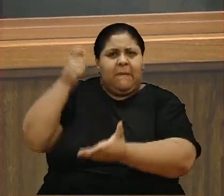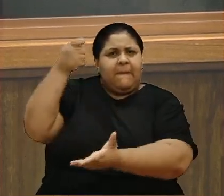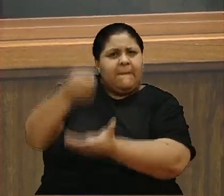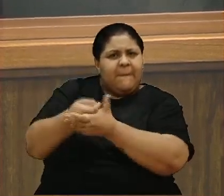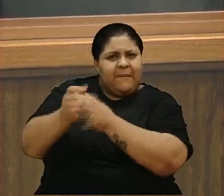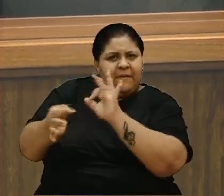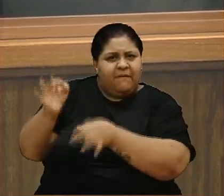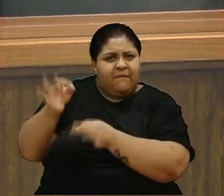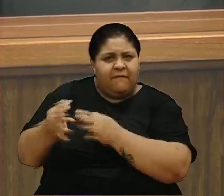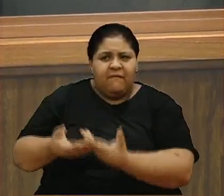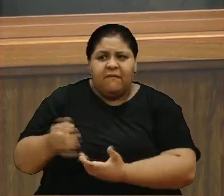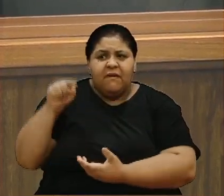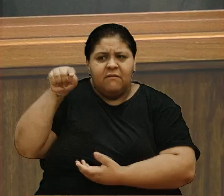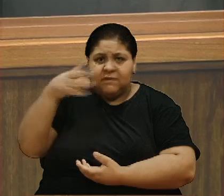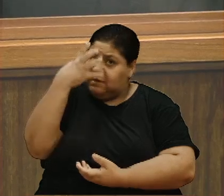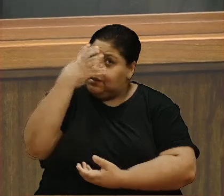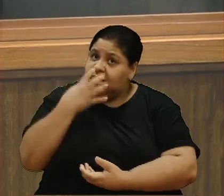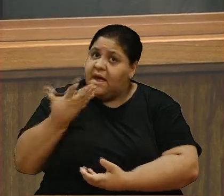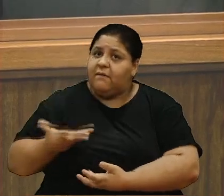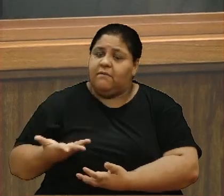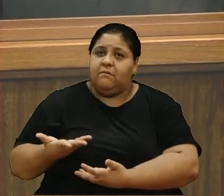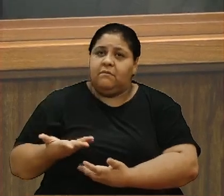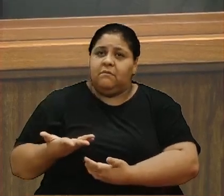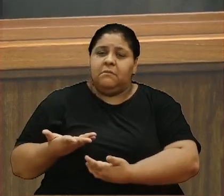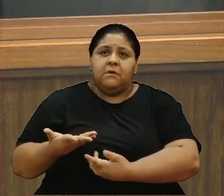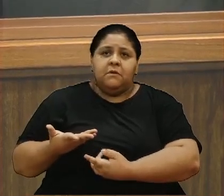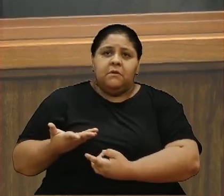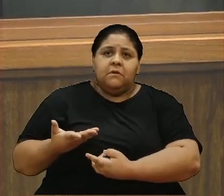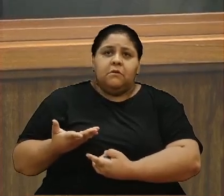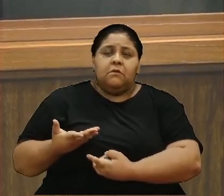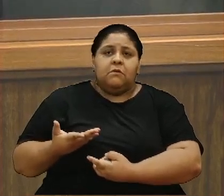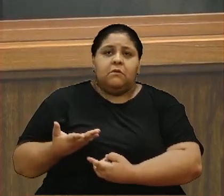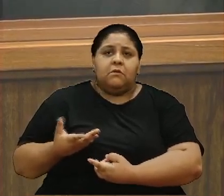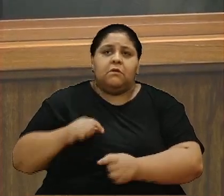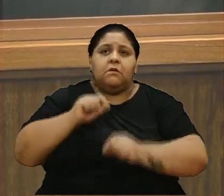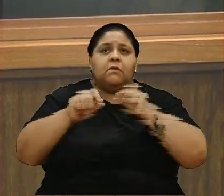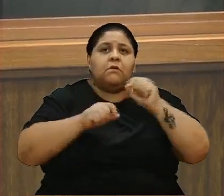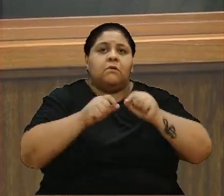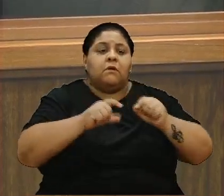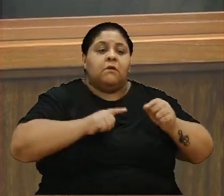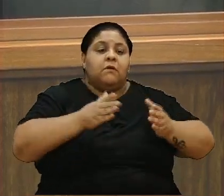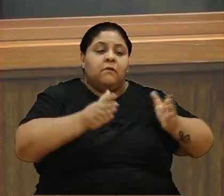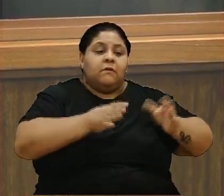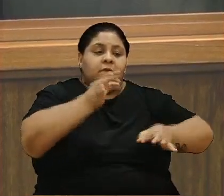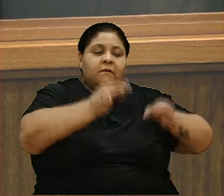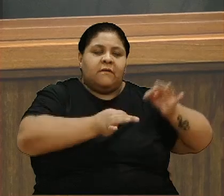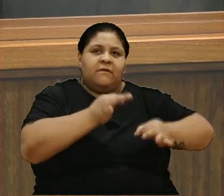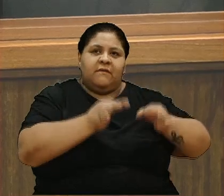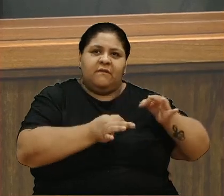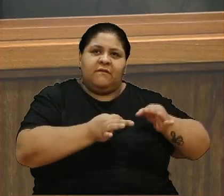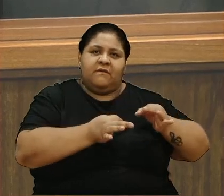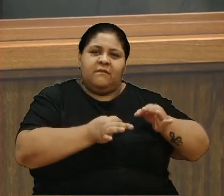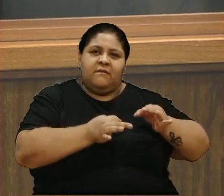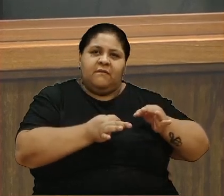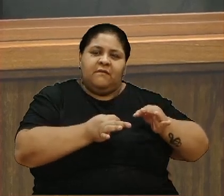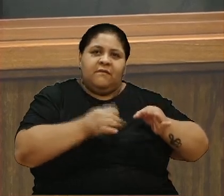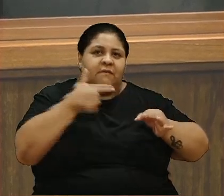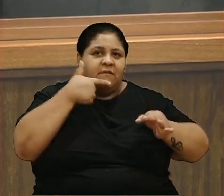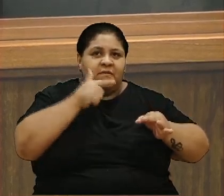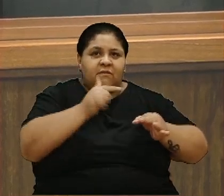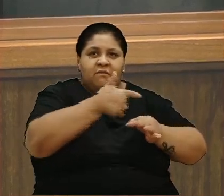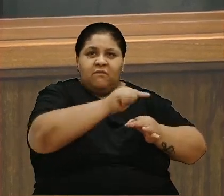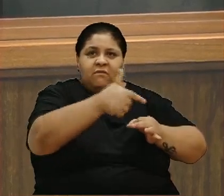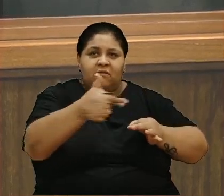justiça. Isso é muito sério. Porque aí, por 2 lados, quem tem acesso à justiça acaba ganhando e os outros